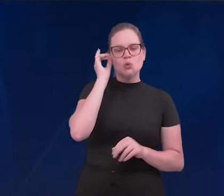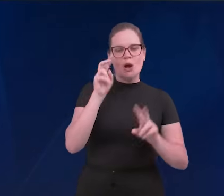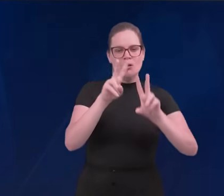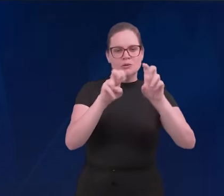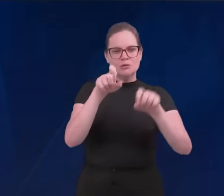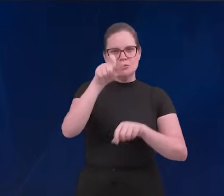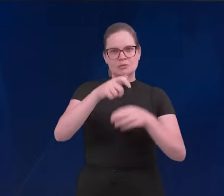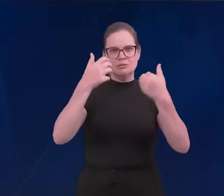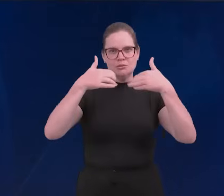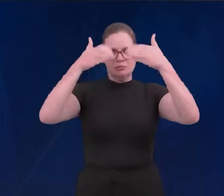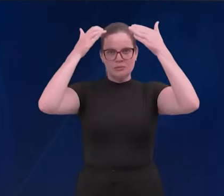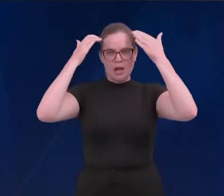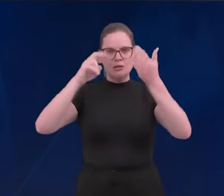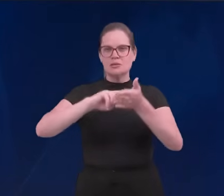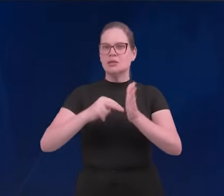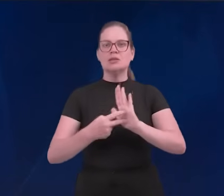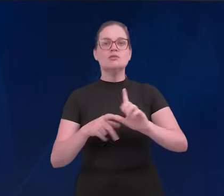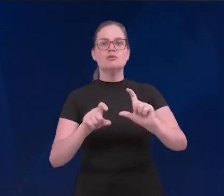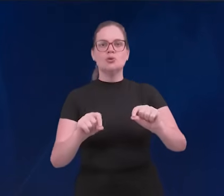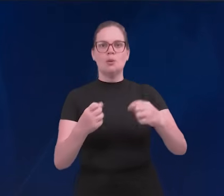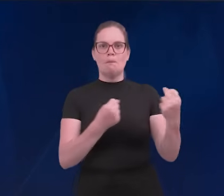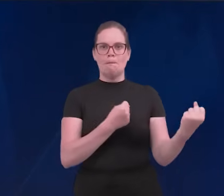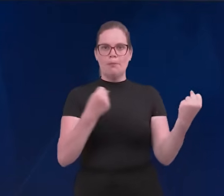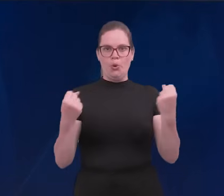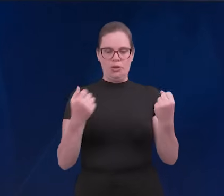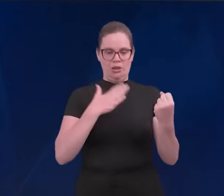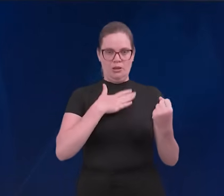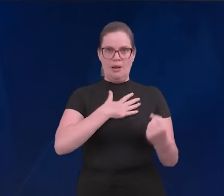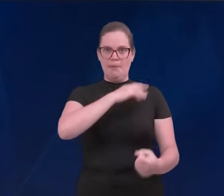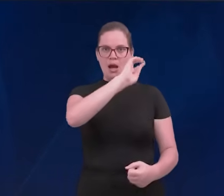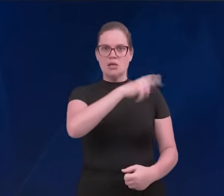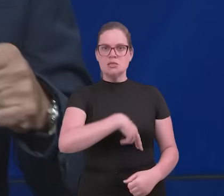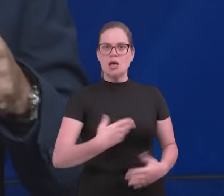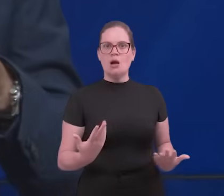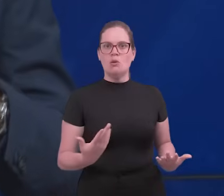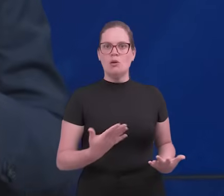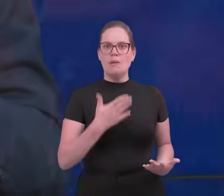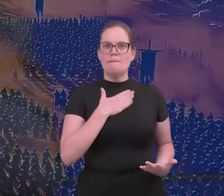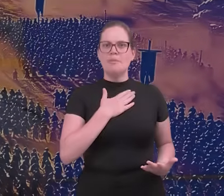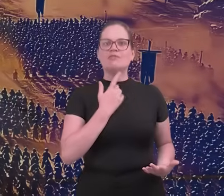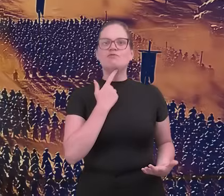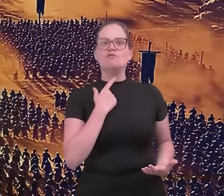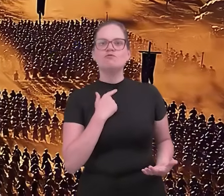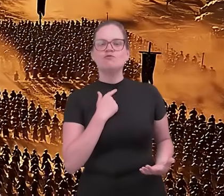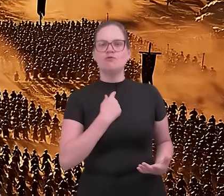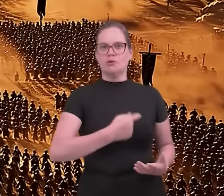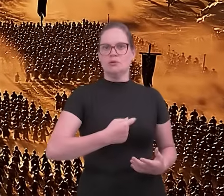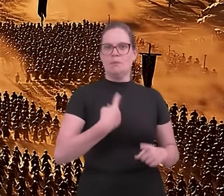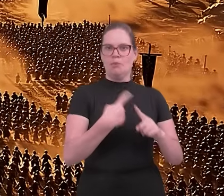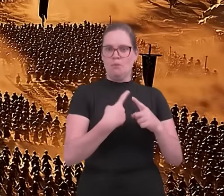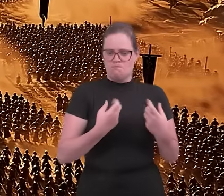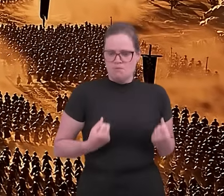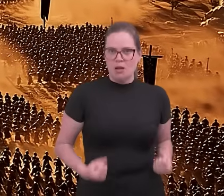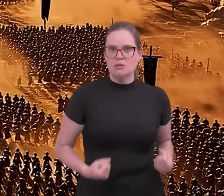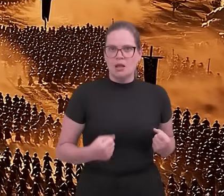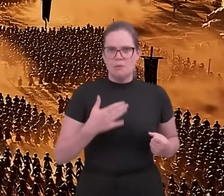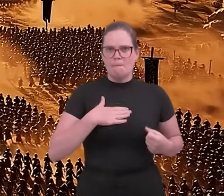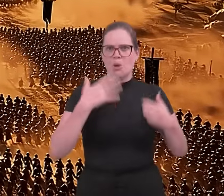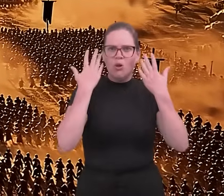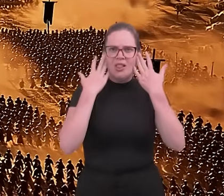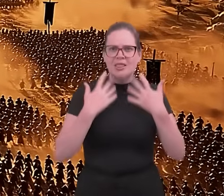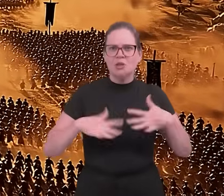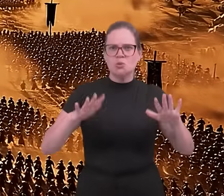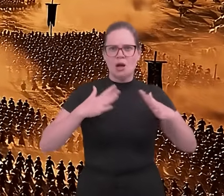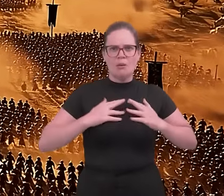é que ele representa o poder da carne, a força e o peso da carne, da